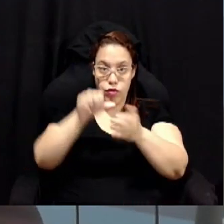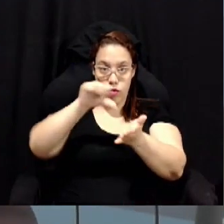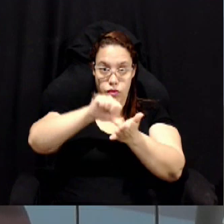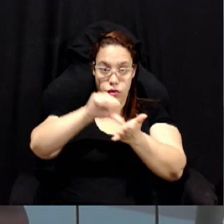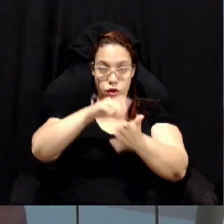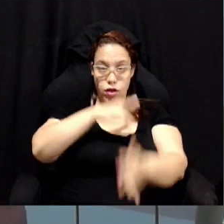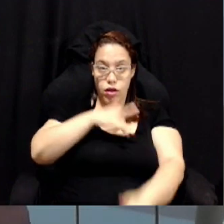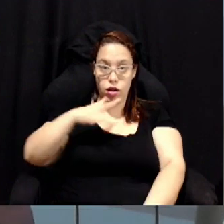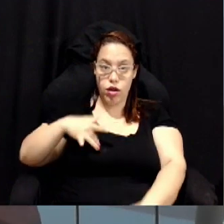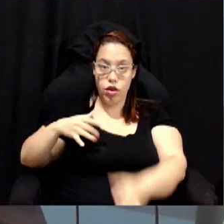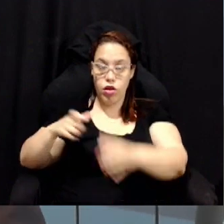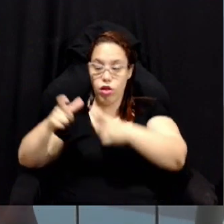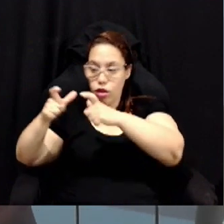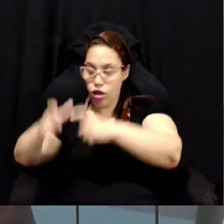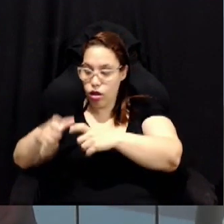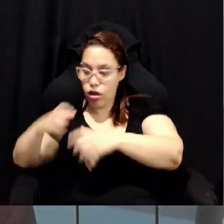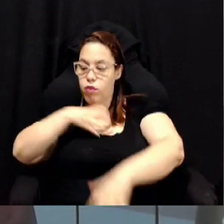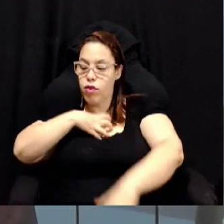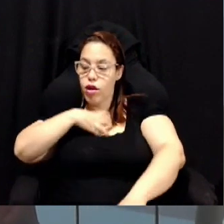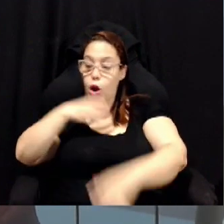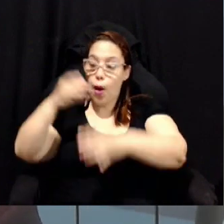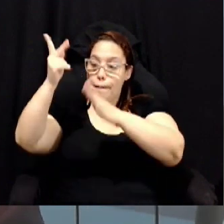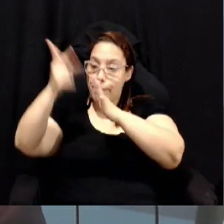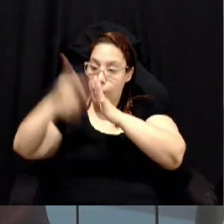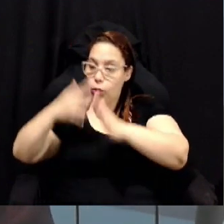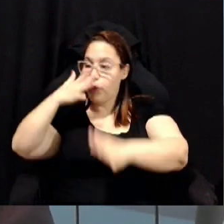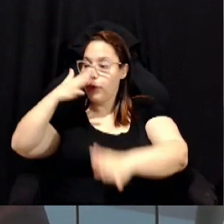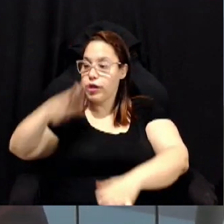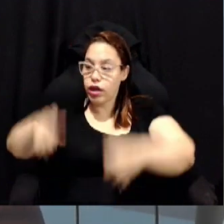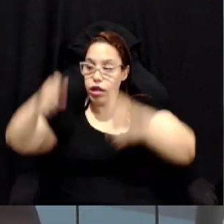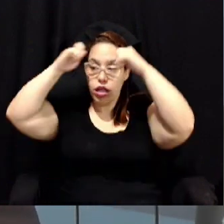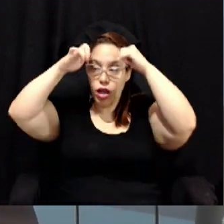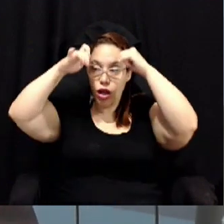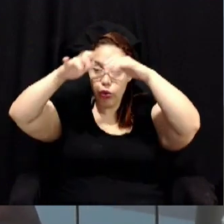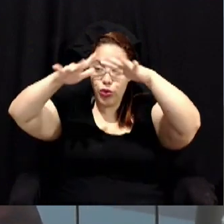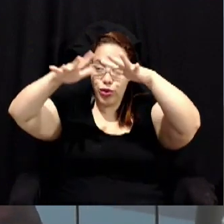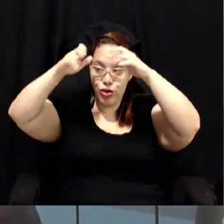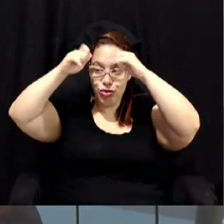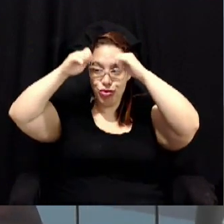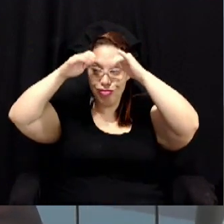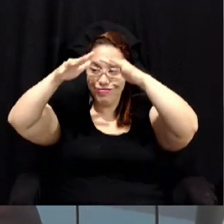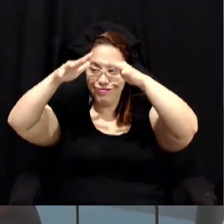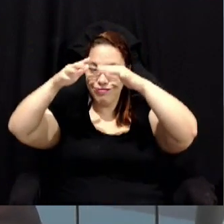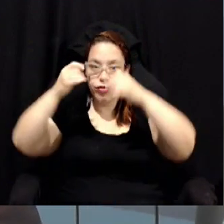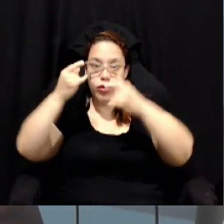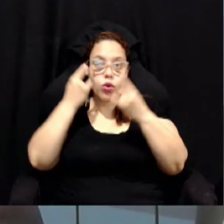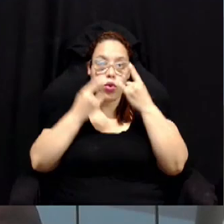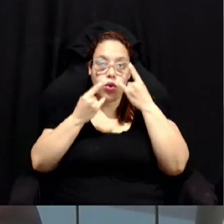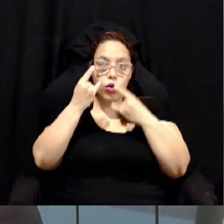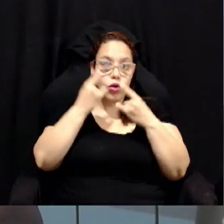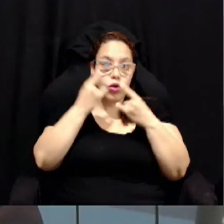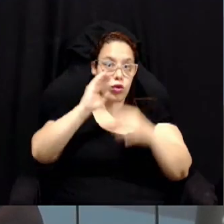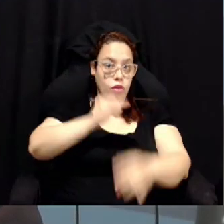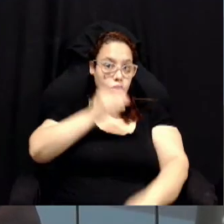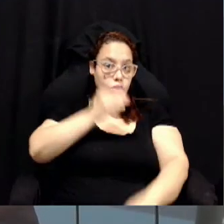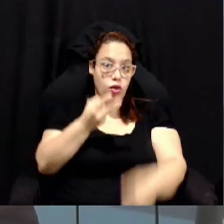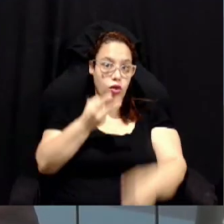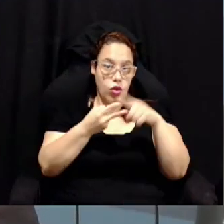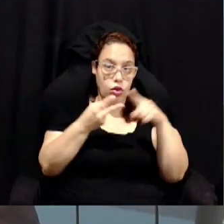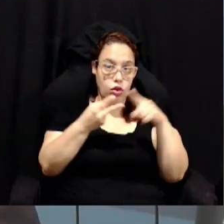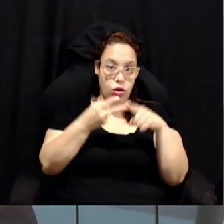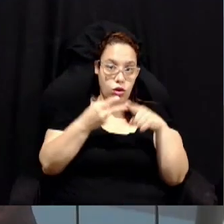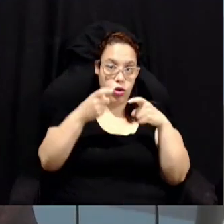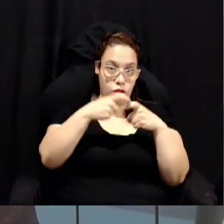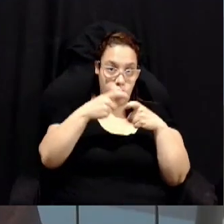tenham espaços sensoriais para crianças. E é interessante, eu tive a oportunidade de fazer uma homenagem a 2 médicos aqui ligados à